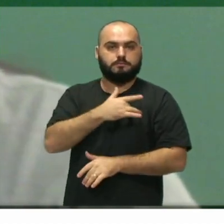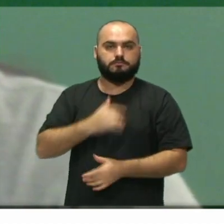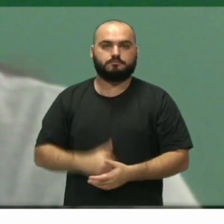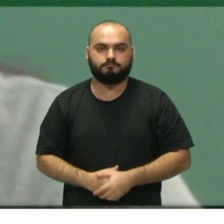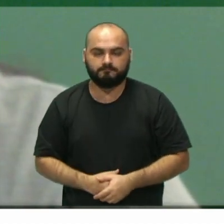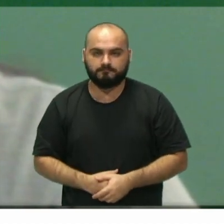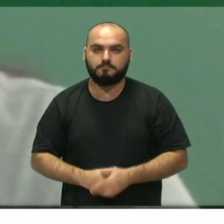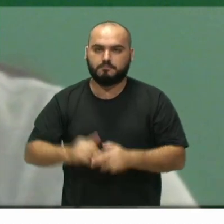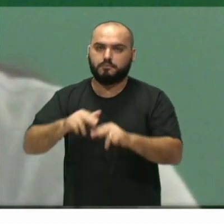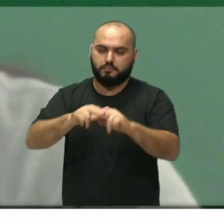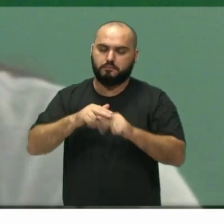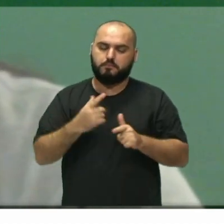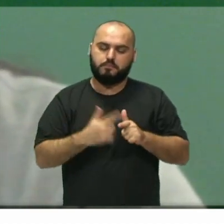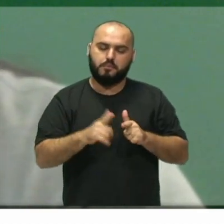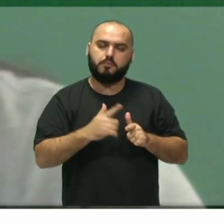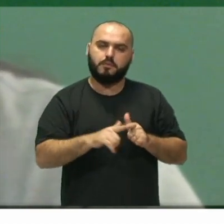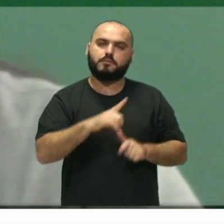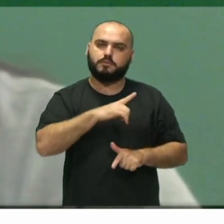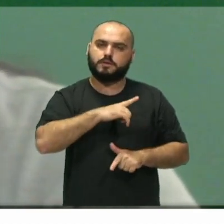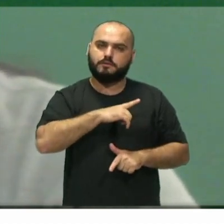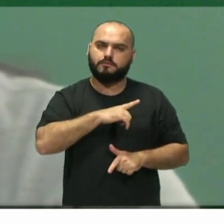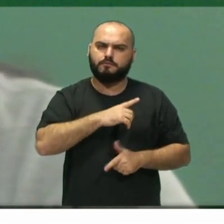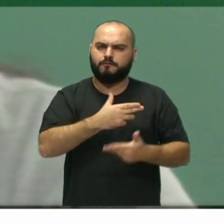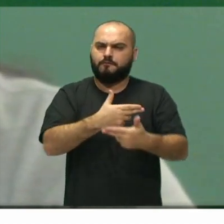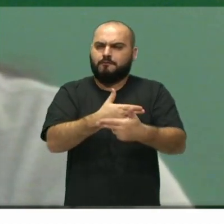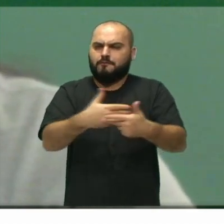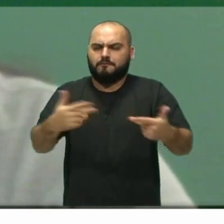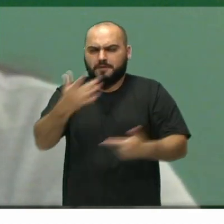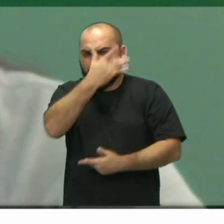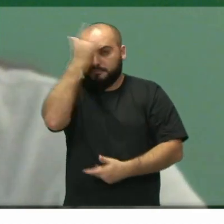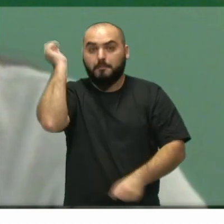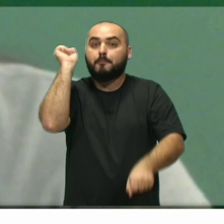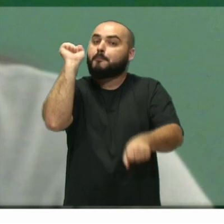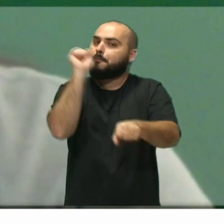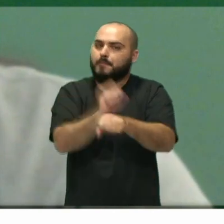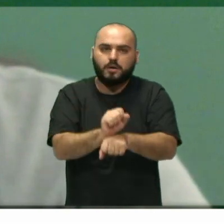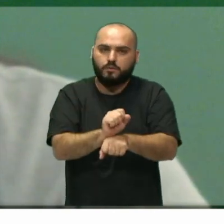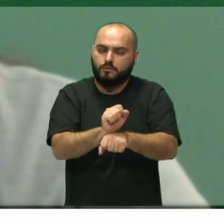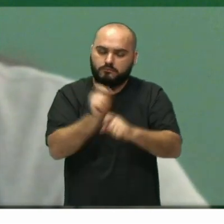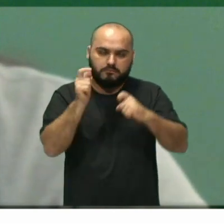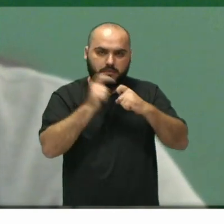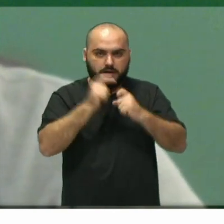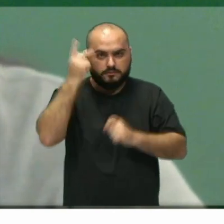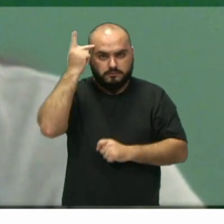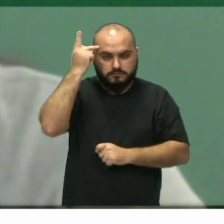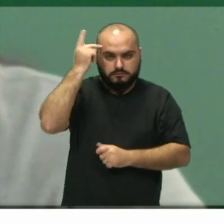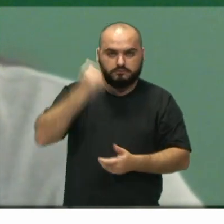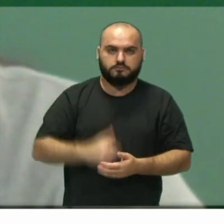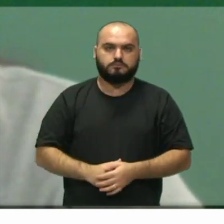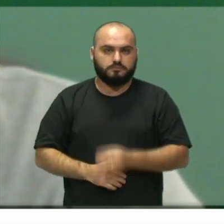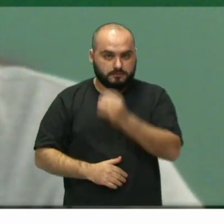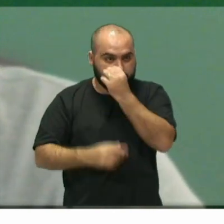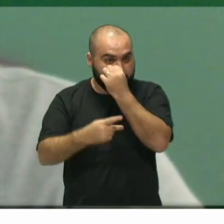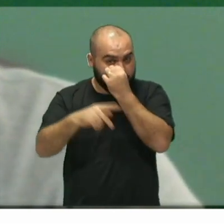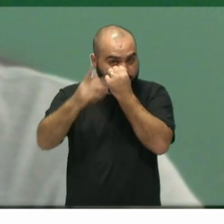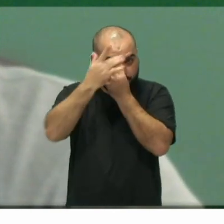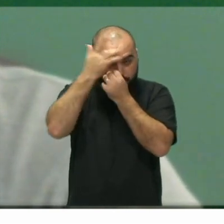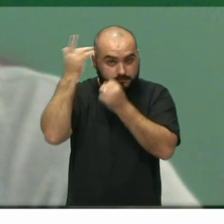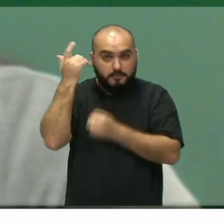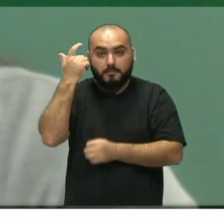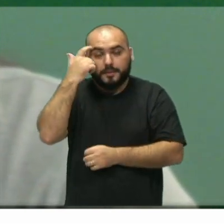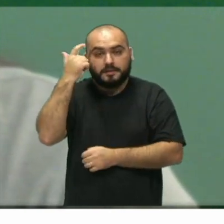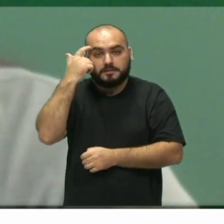sendo afetado nisso também, né? Muita gente parou de consultar, muita gente buscava atendimento de